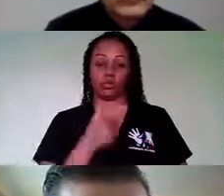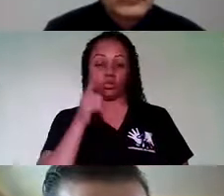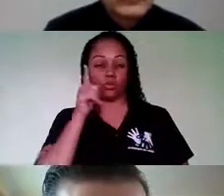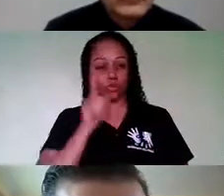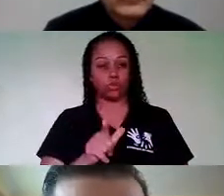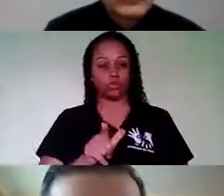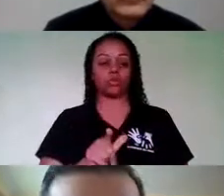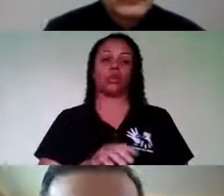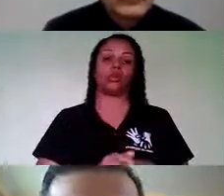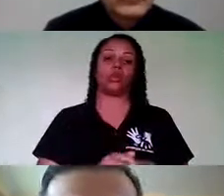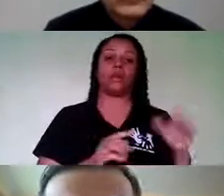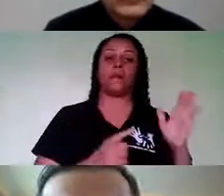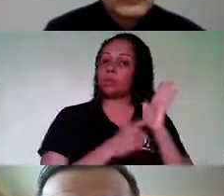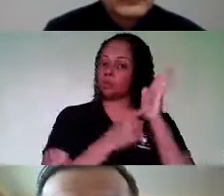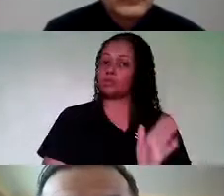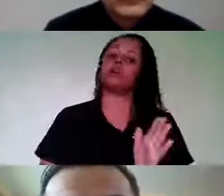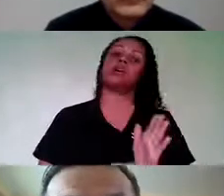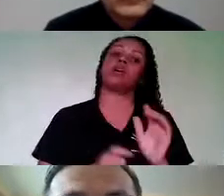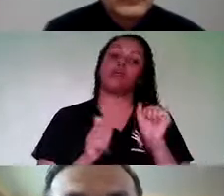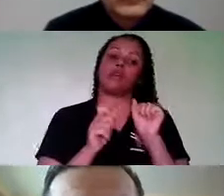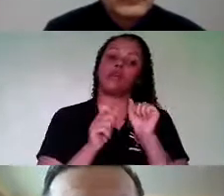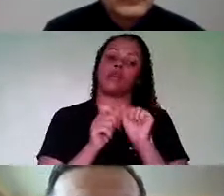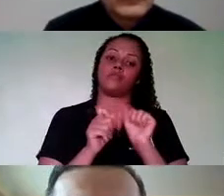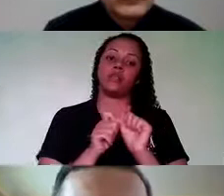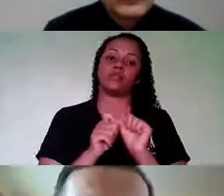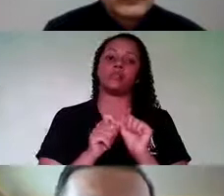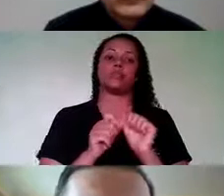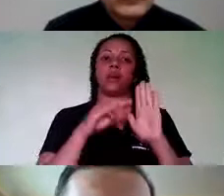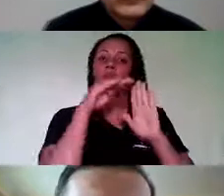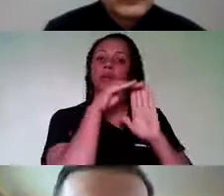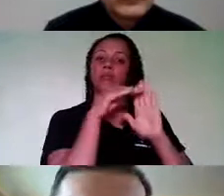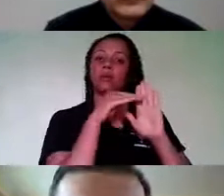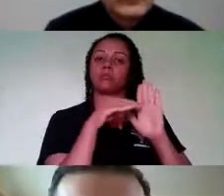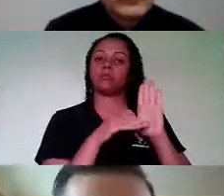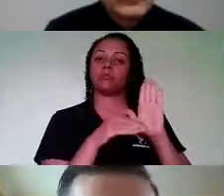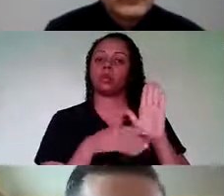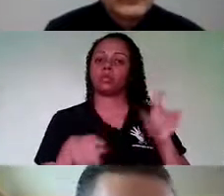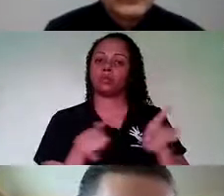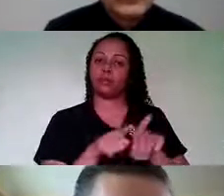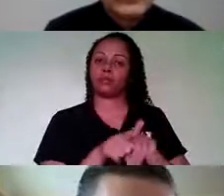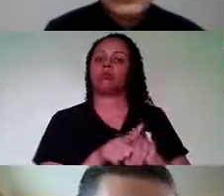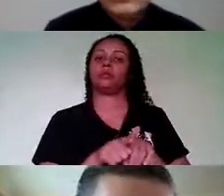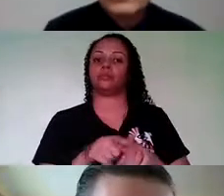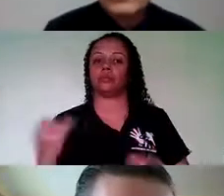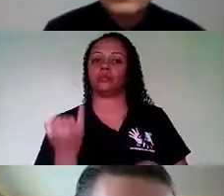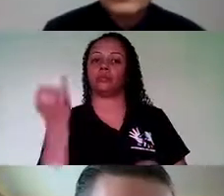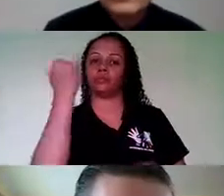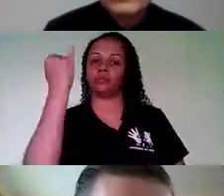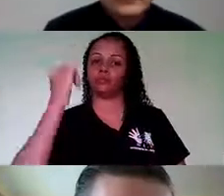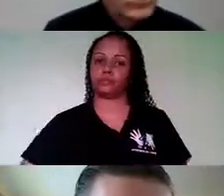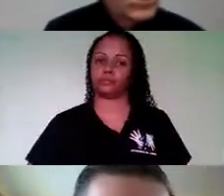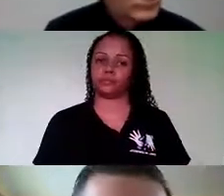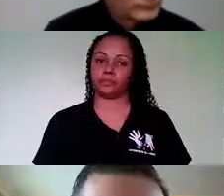e faça parte das principais pautas, né? Isso é importante. É só isso.